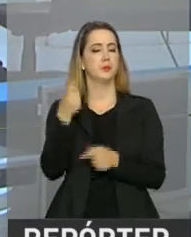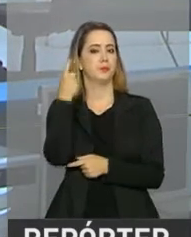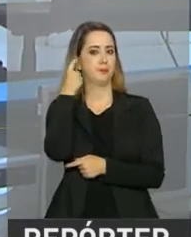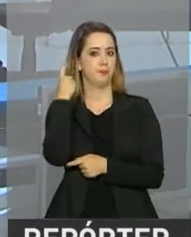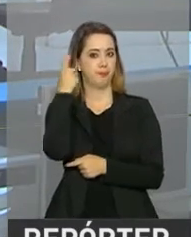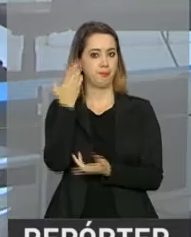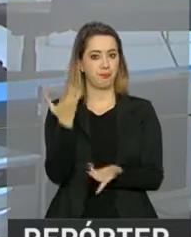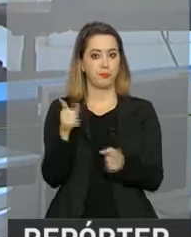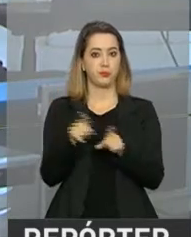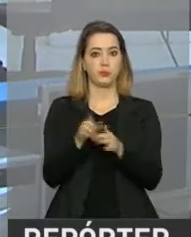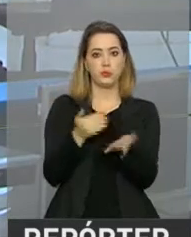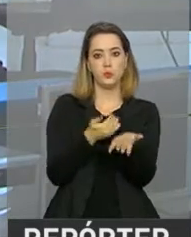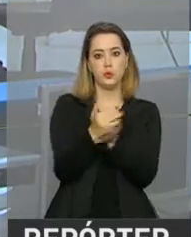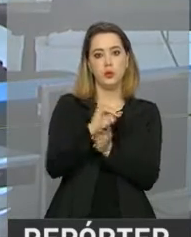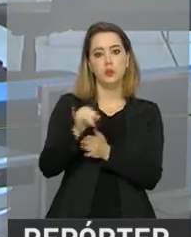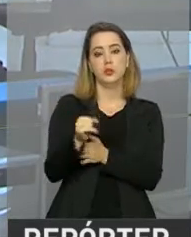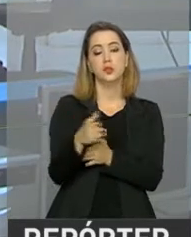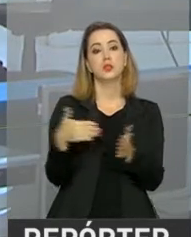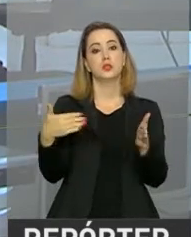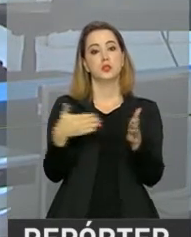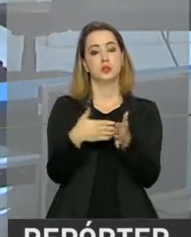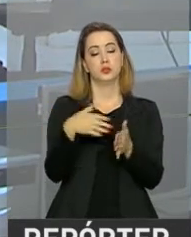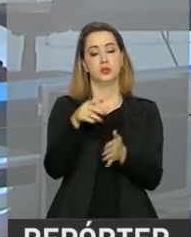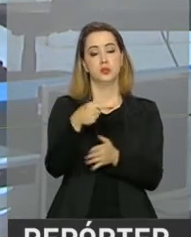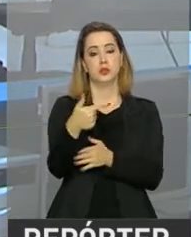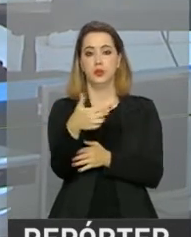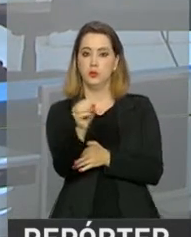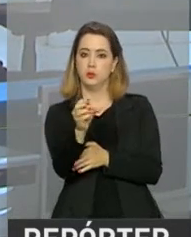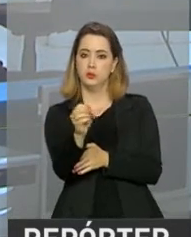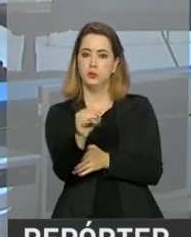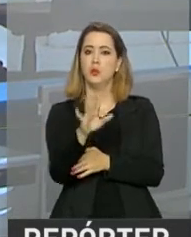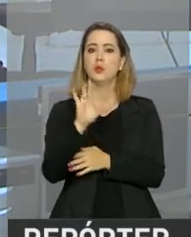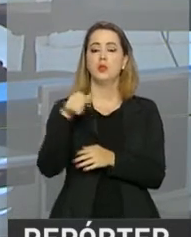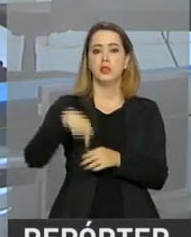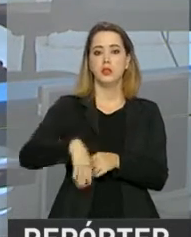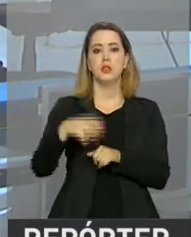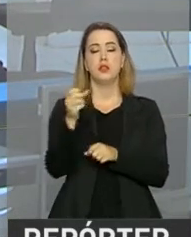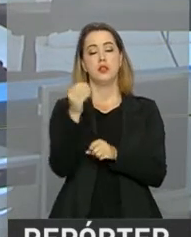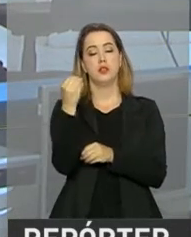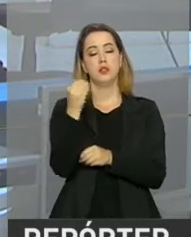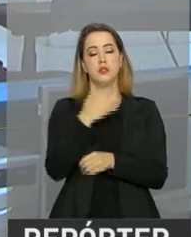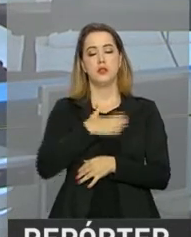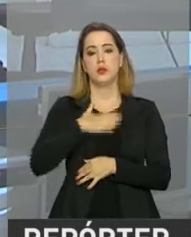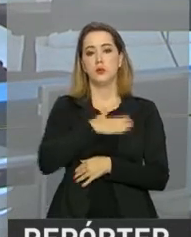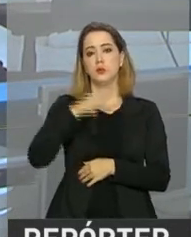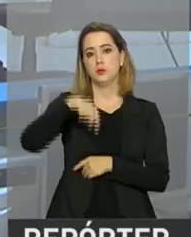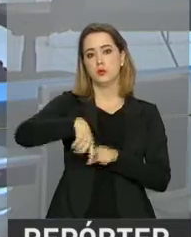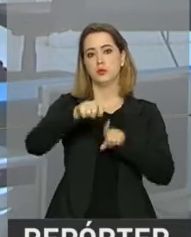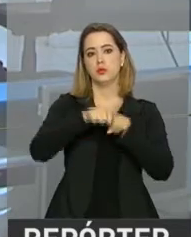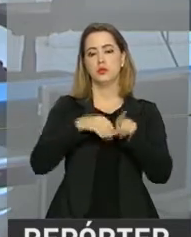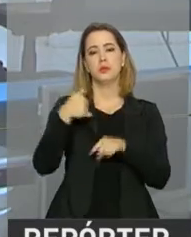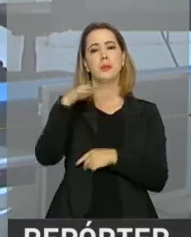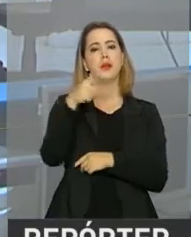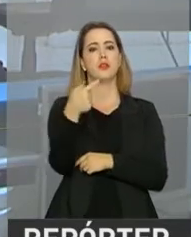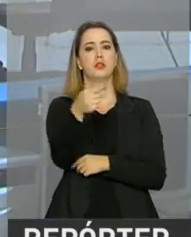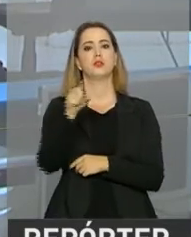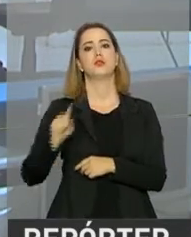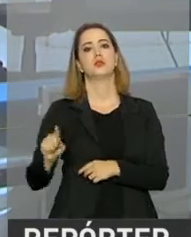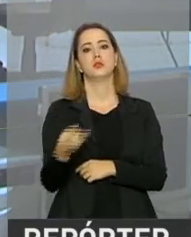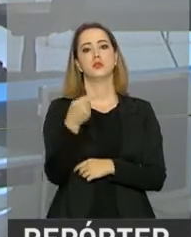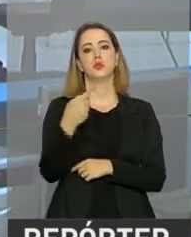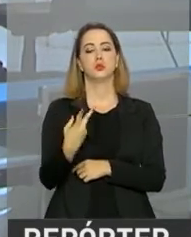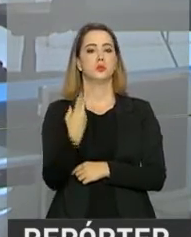tratamento. Entre janeiro de 2000 e agosto deste ano, foram realizadas mais de 7.400 cirurgias desse tipo no